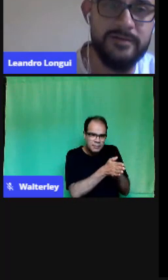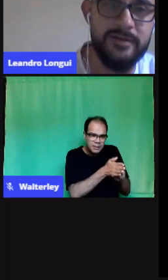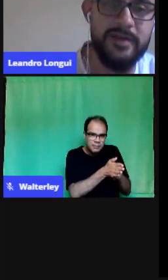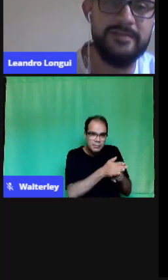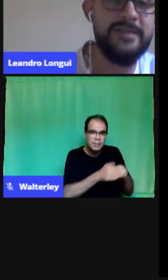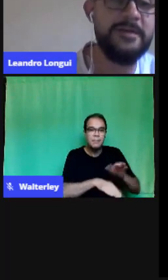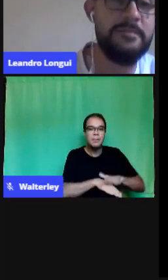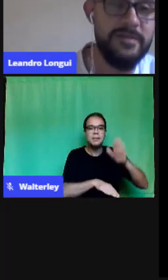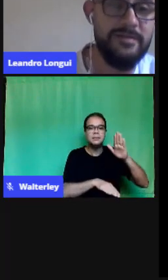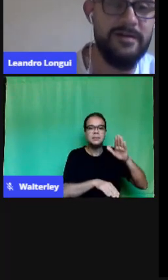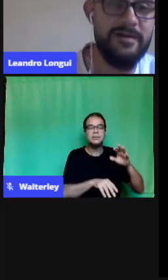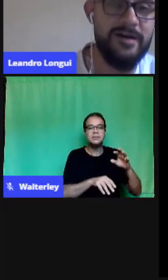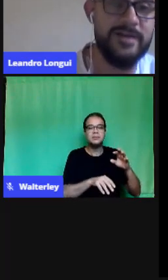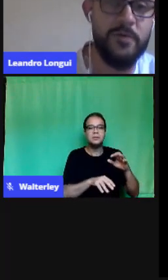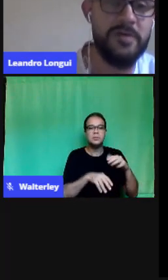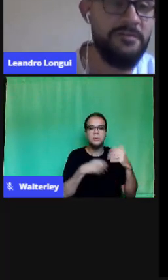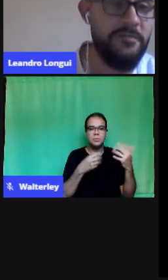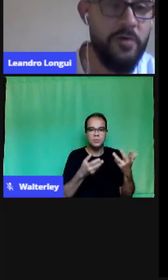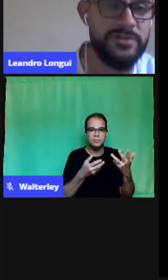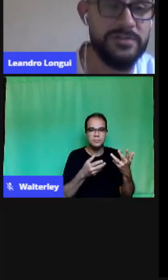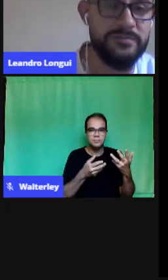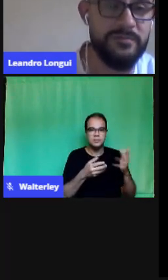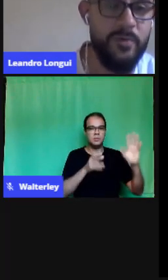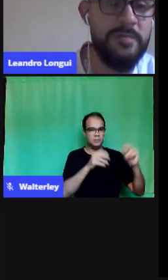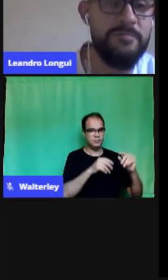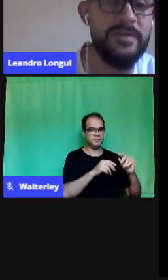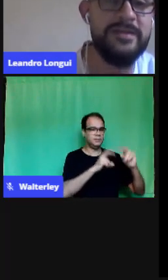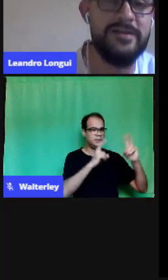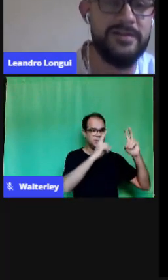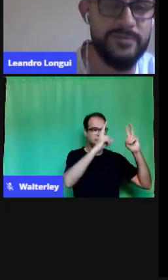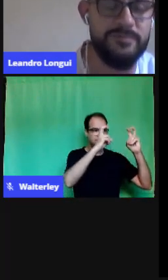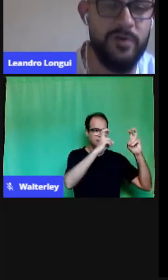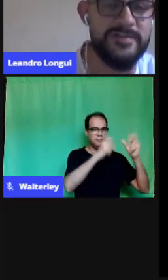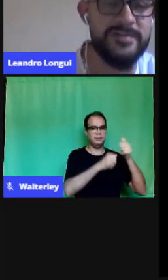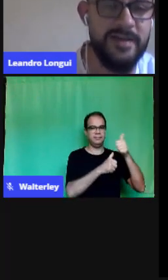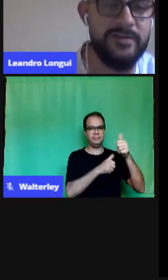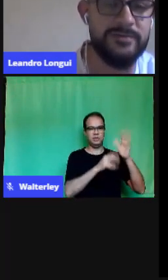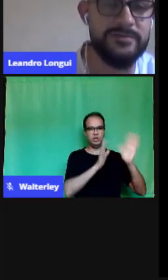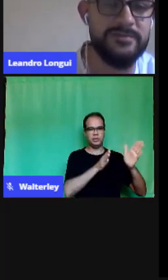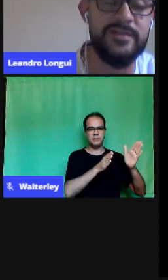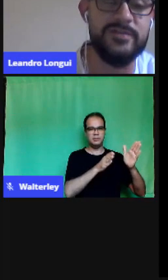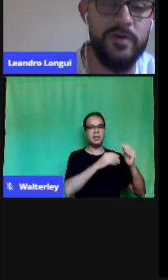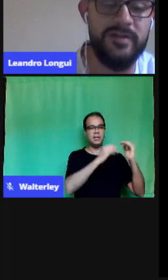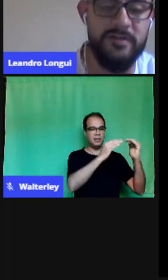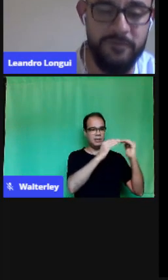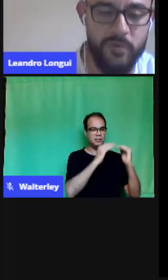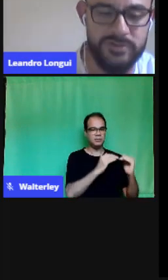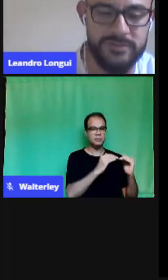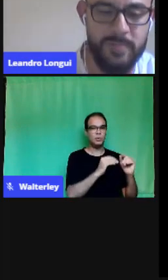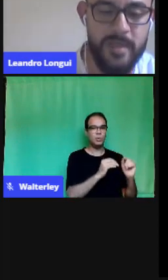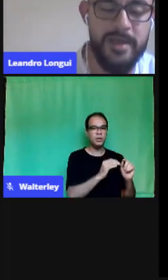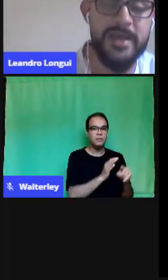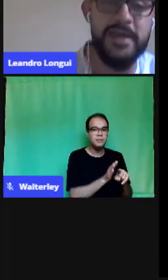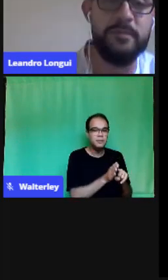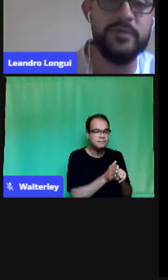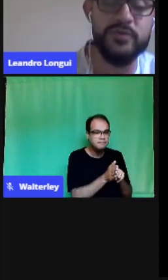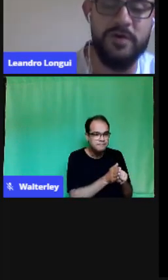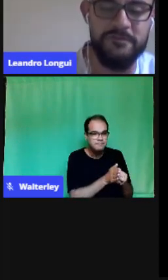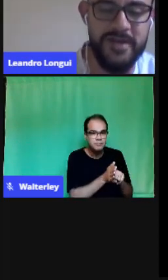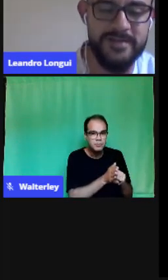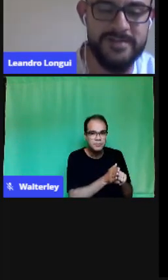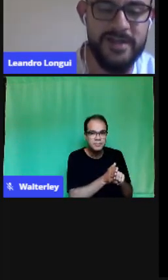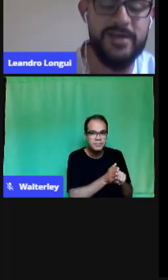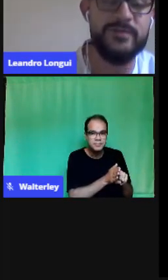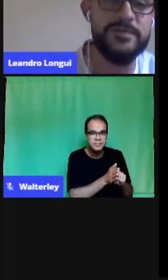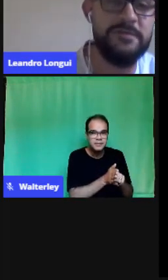tema determina a escolha da fonte, ou implica, melhor dizendo, na escolha da fonte, que por